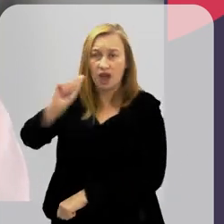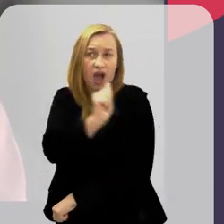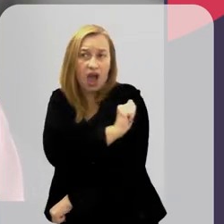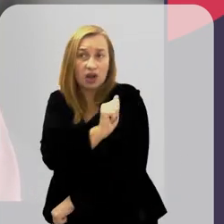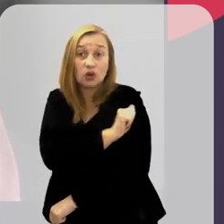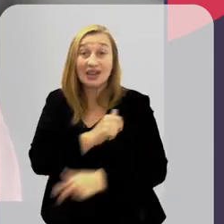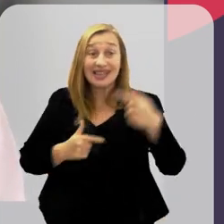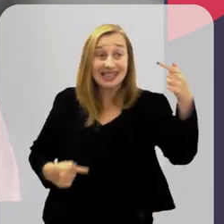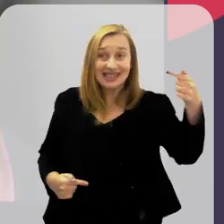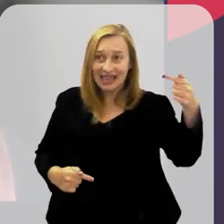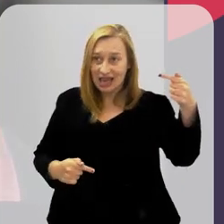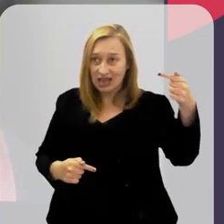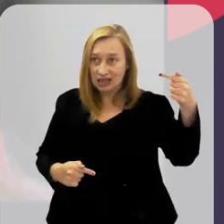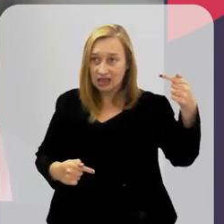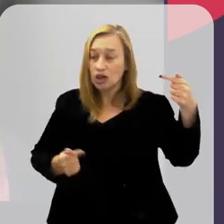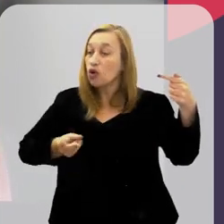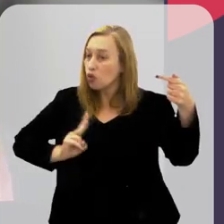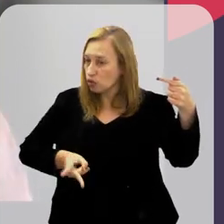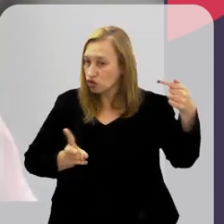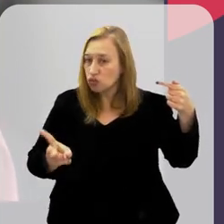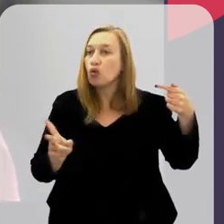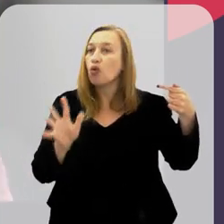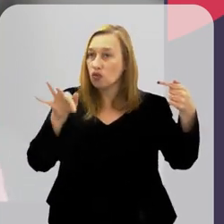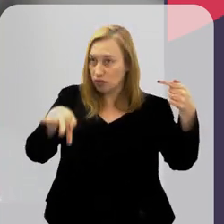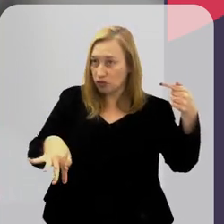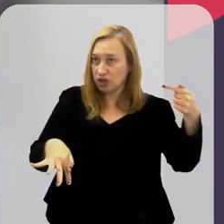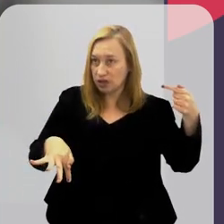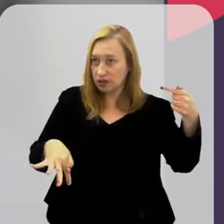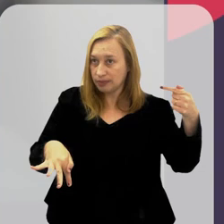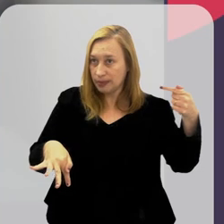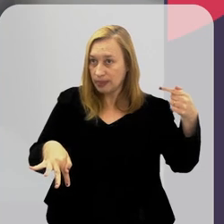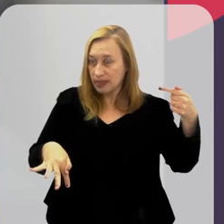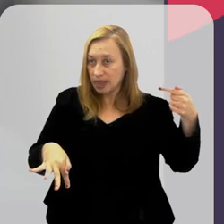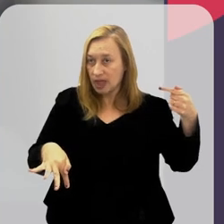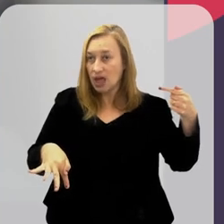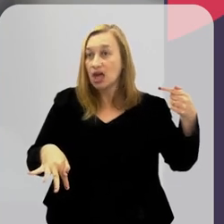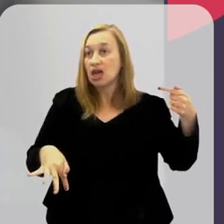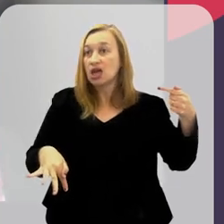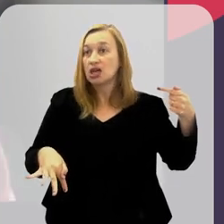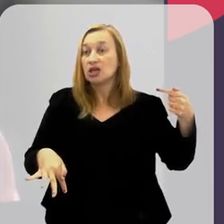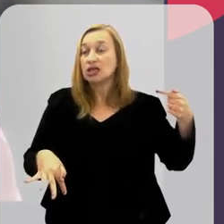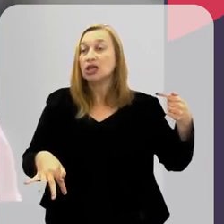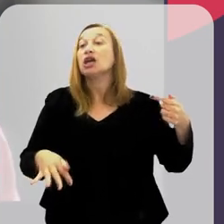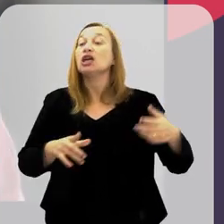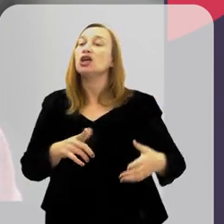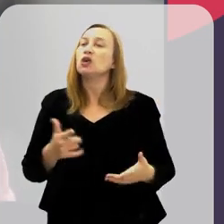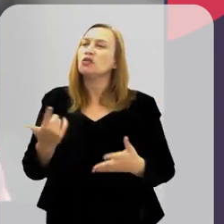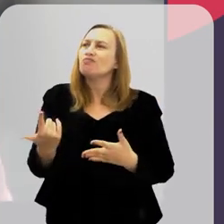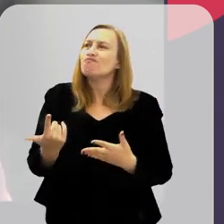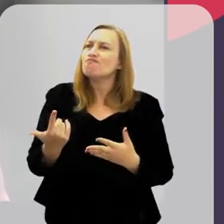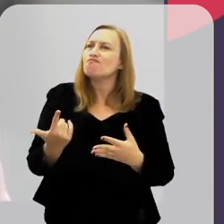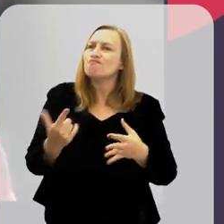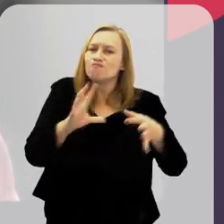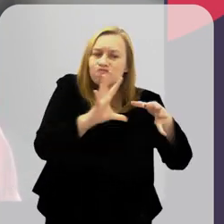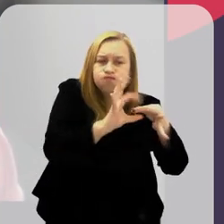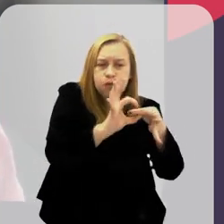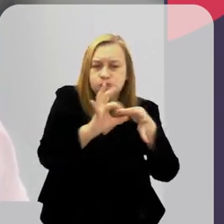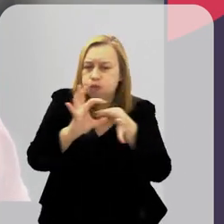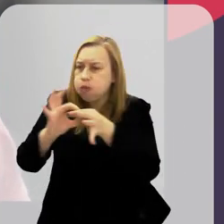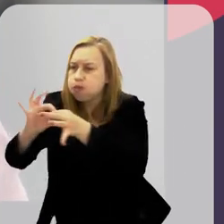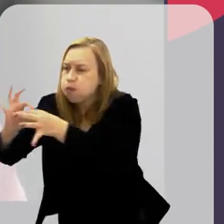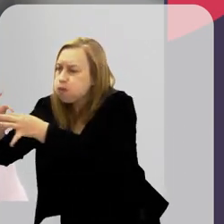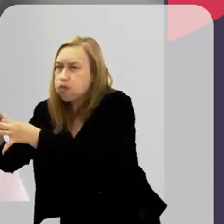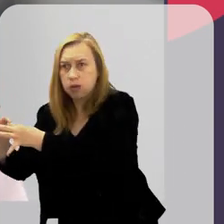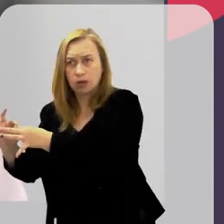alunos, 7 permaneceram o tempo todo, né? E a gente pode falar um pouquinho depois do resultado. E a gente seguiu mais ou menos os